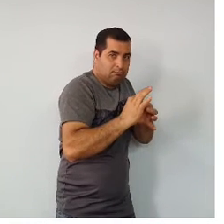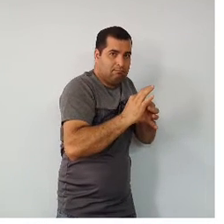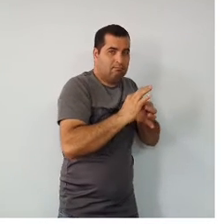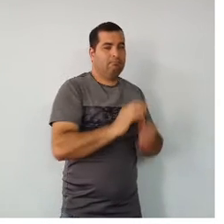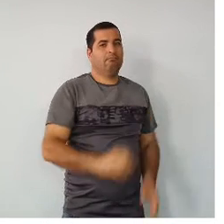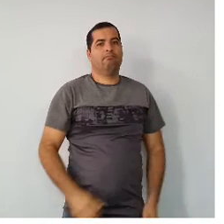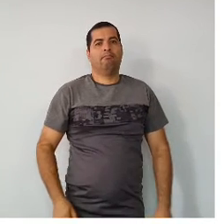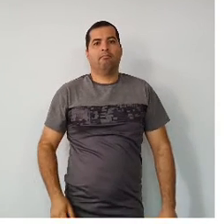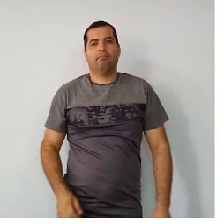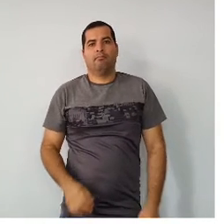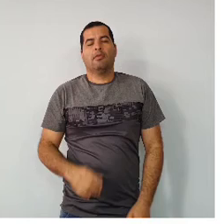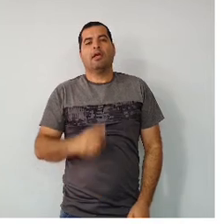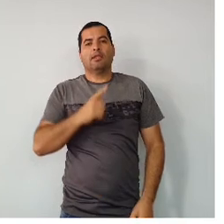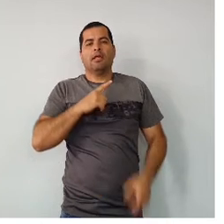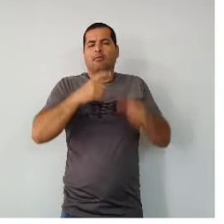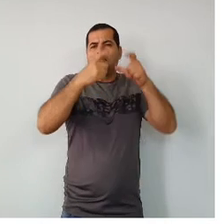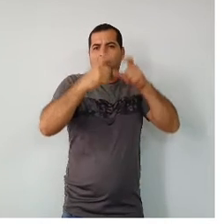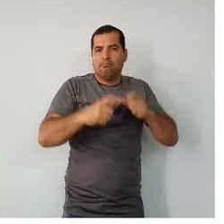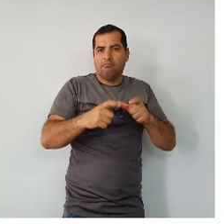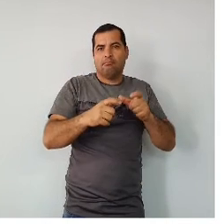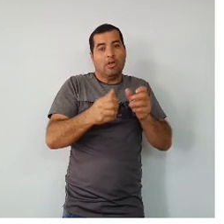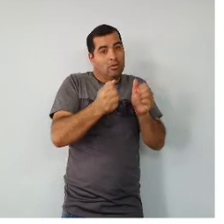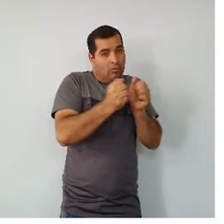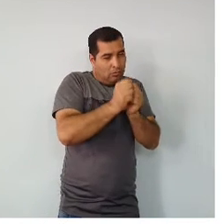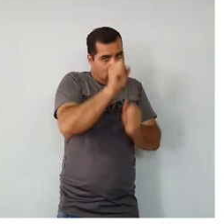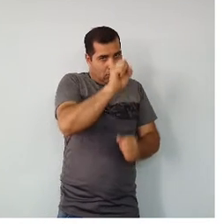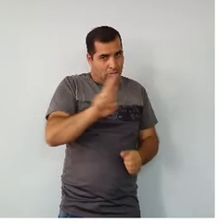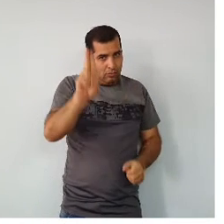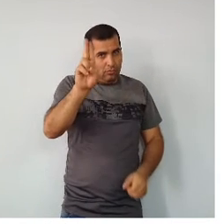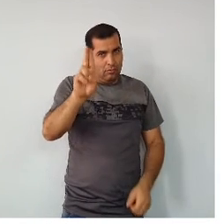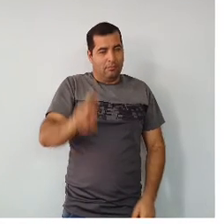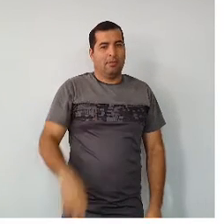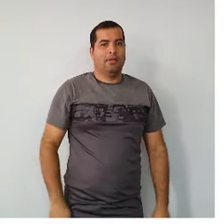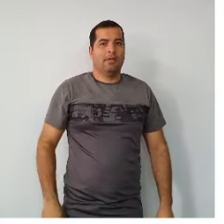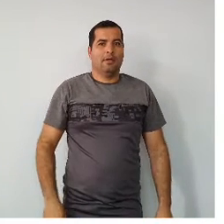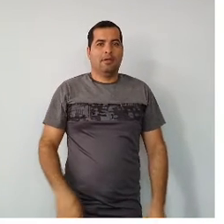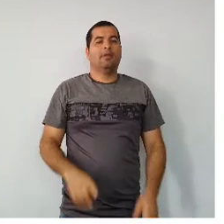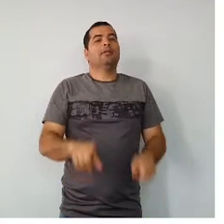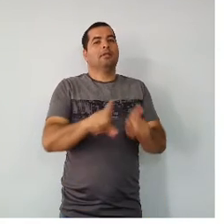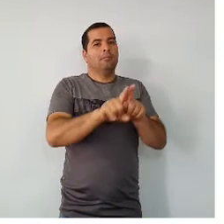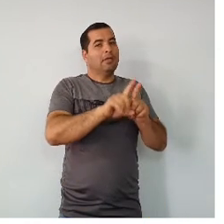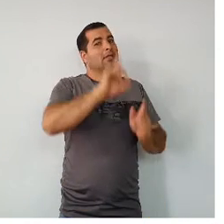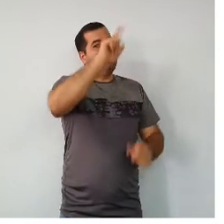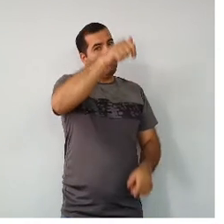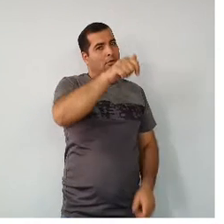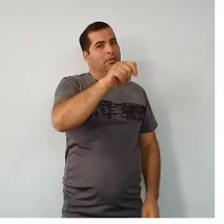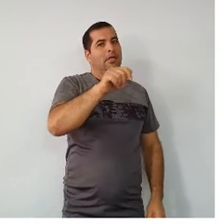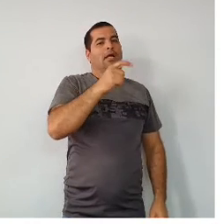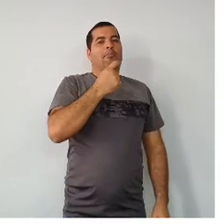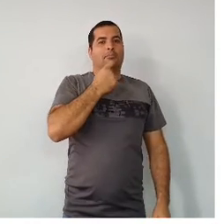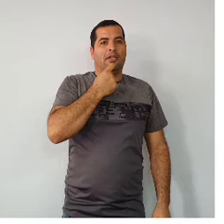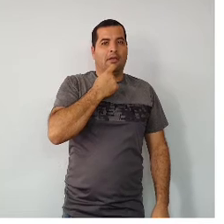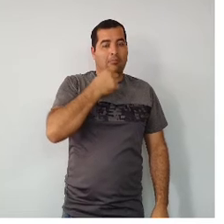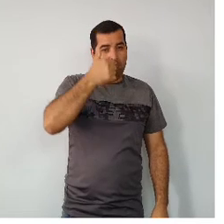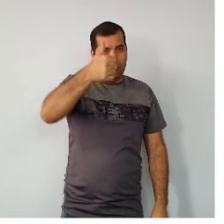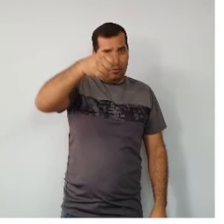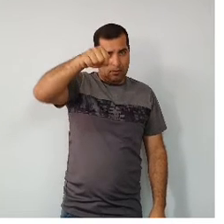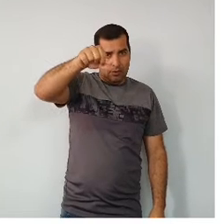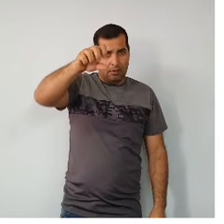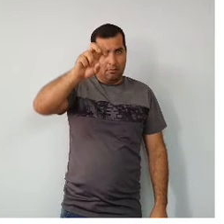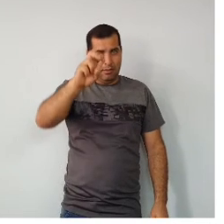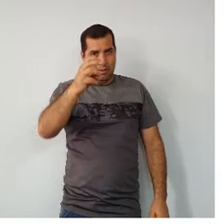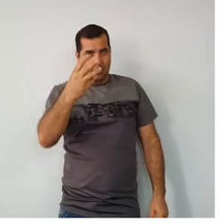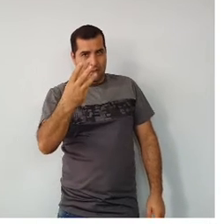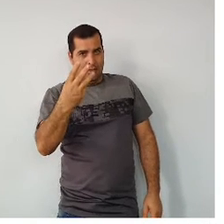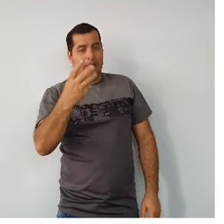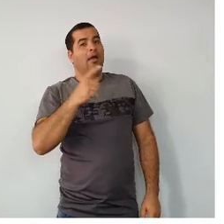Até esse período, o vilarejo integrava a área do distrito de Sumaré, pertencente a Campinas, e foi no ano de